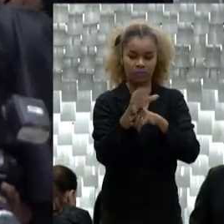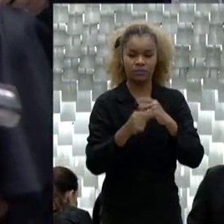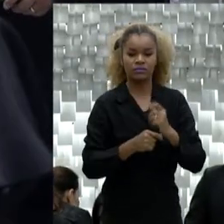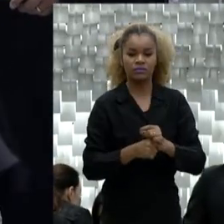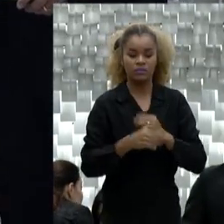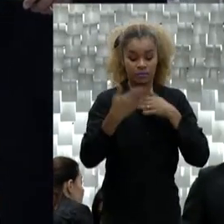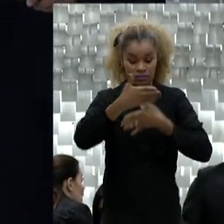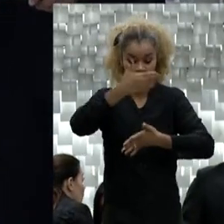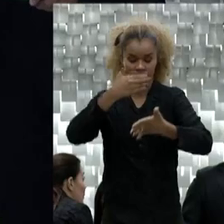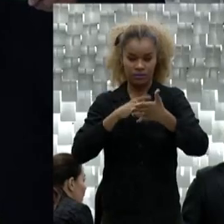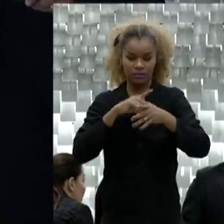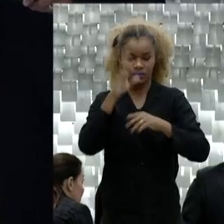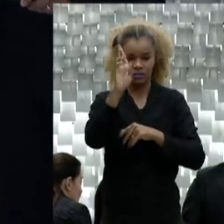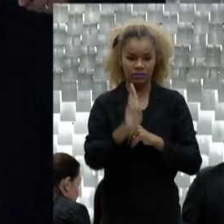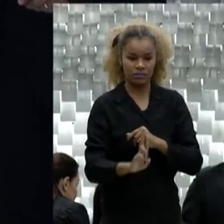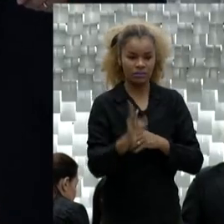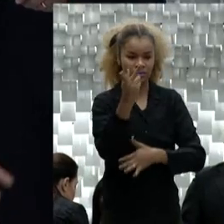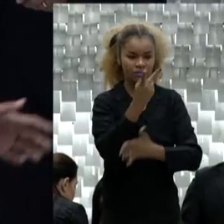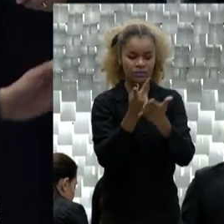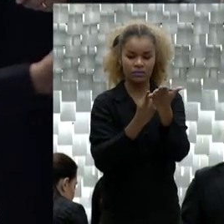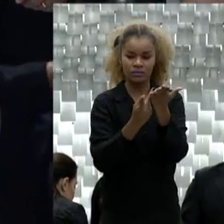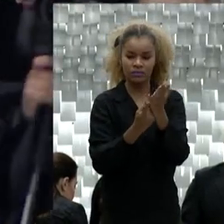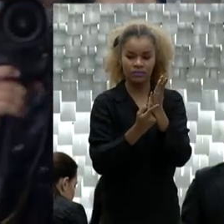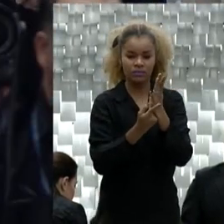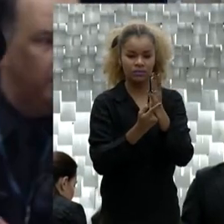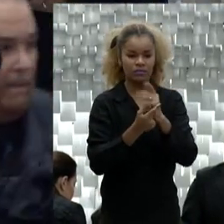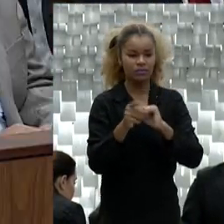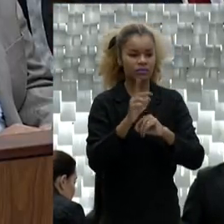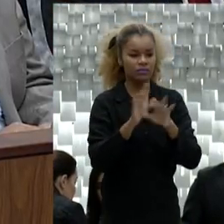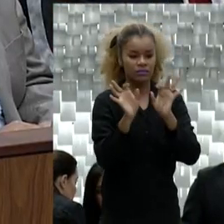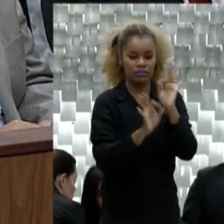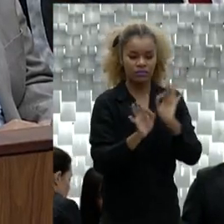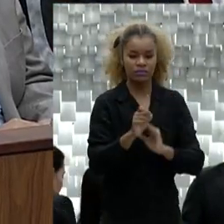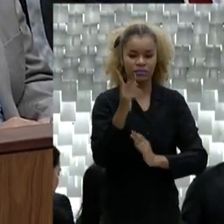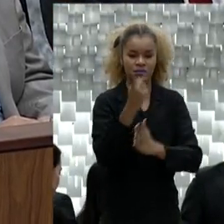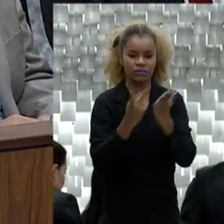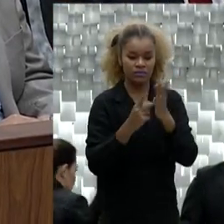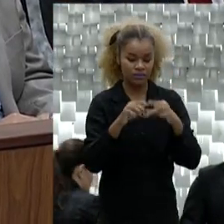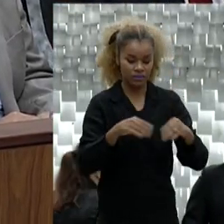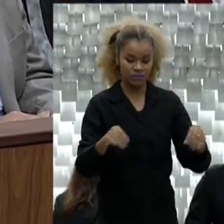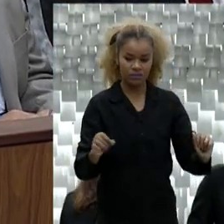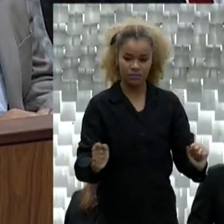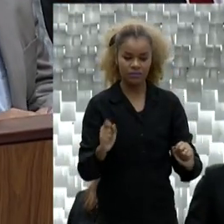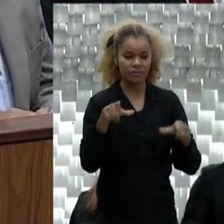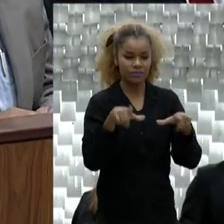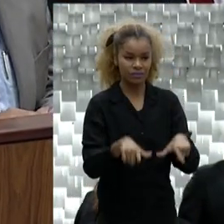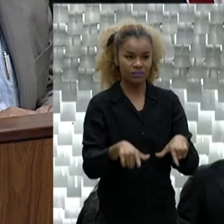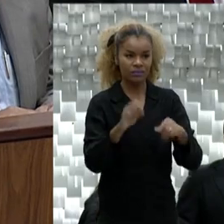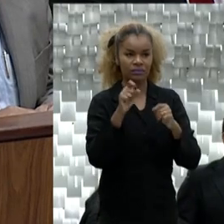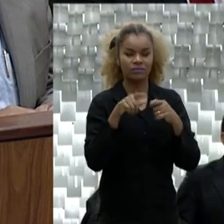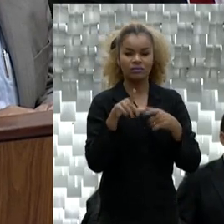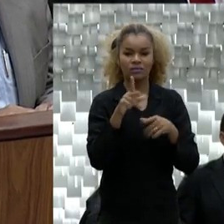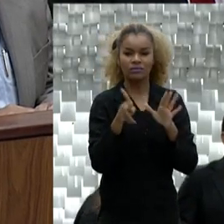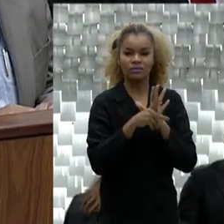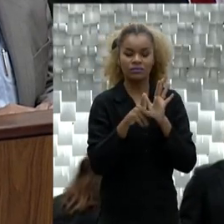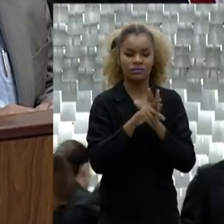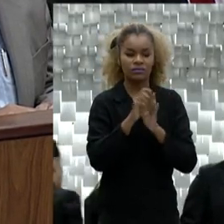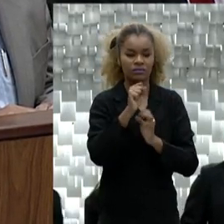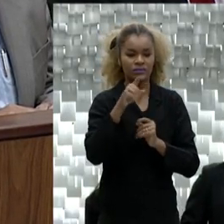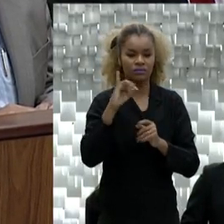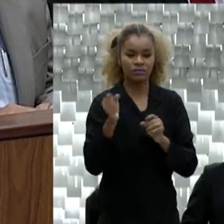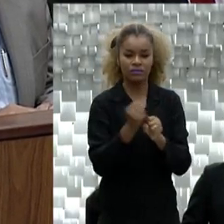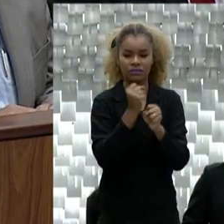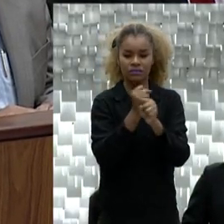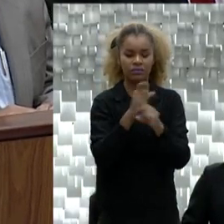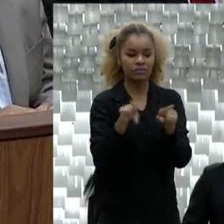No fundo, temos a representação gráfica das linhas da topografia do terreno no qual o Tribunal foi construído, além